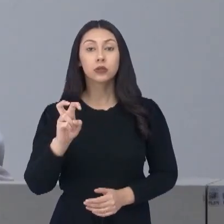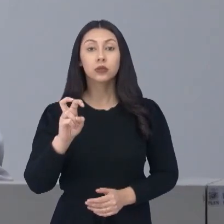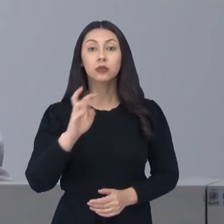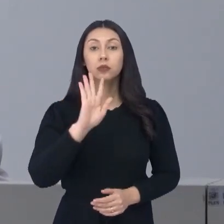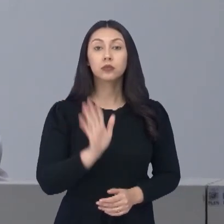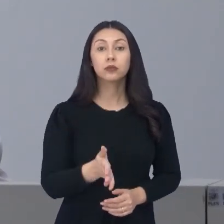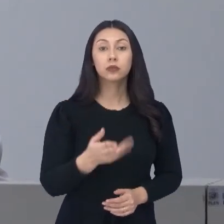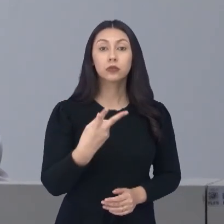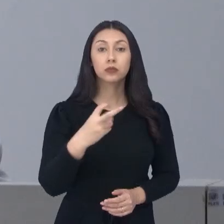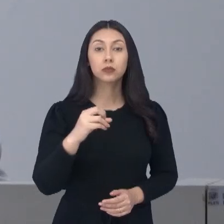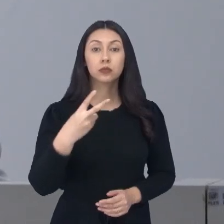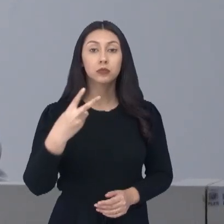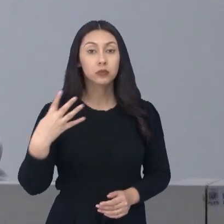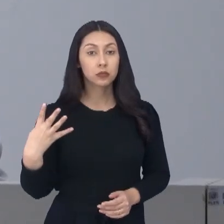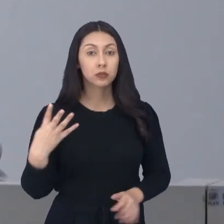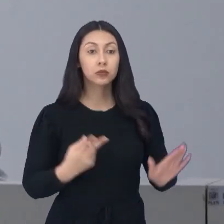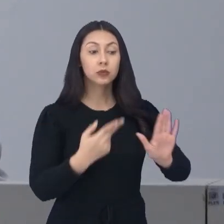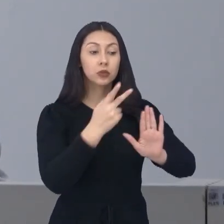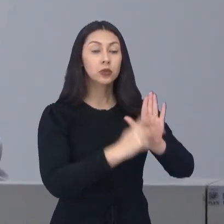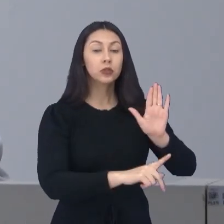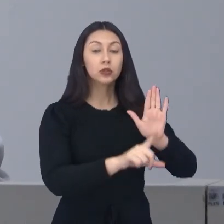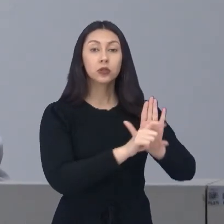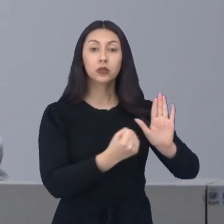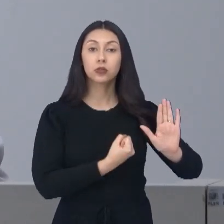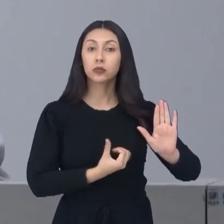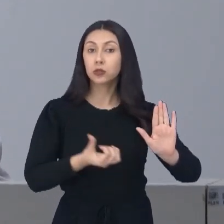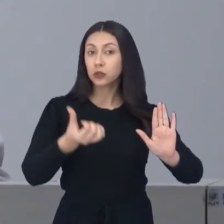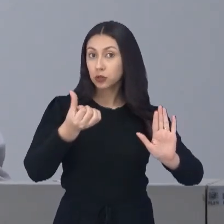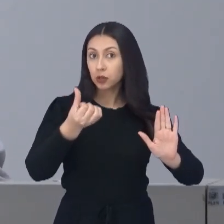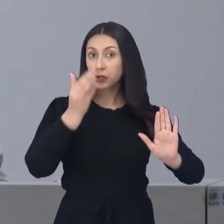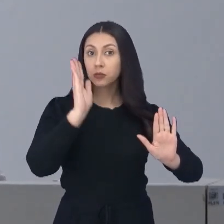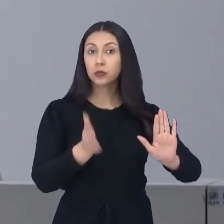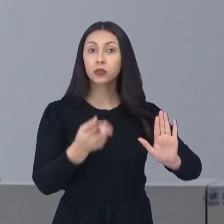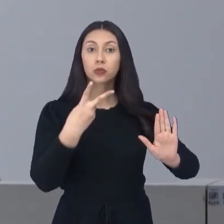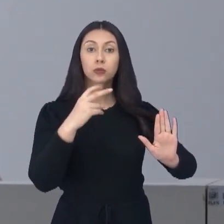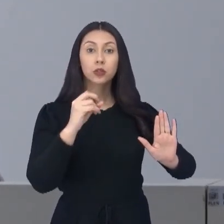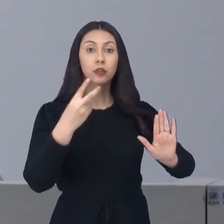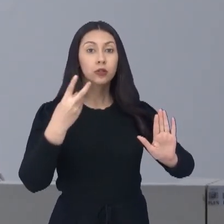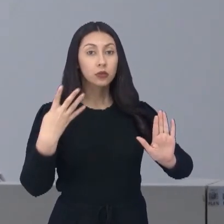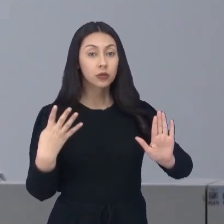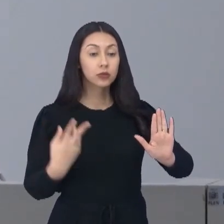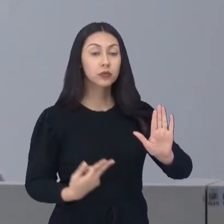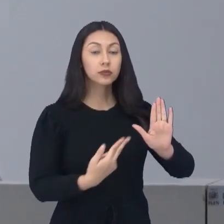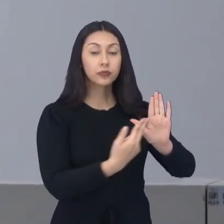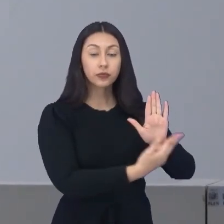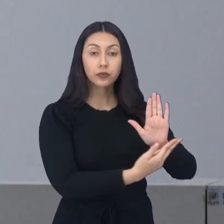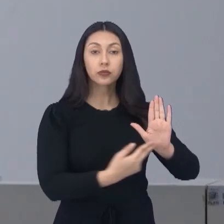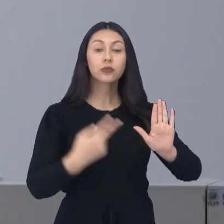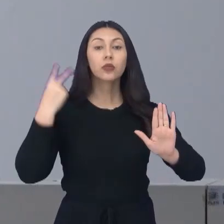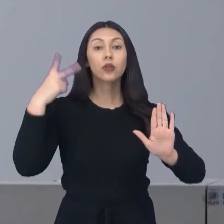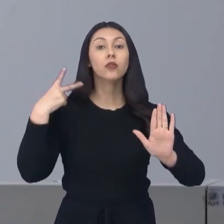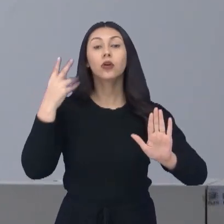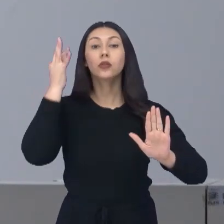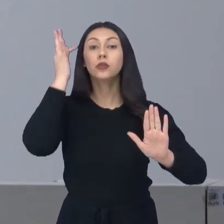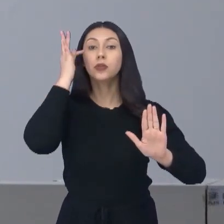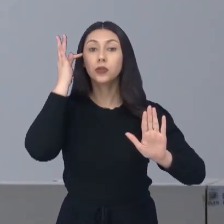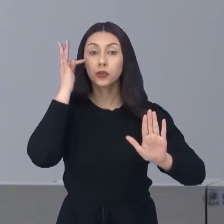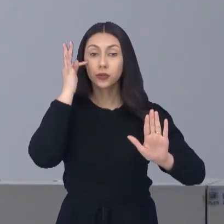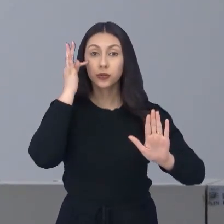445/2024. Projeto de lei número 6/2024. Autoria, vereador Tomás